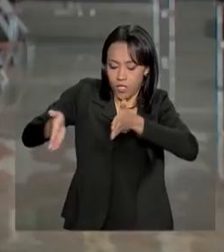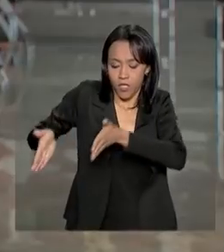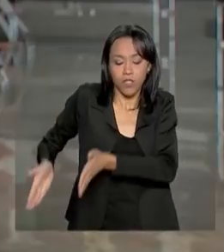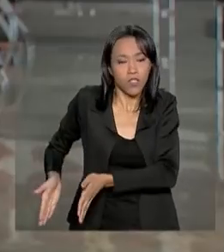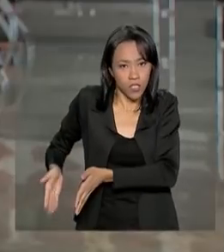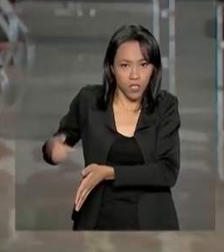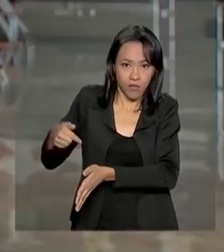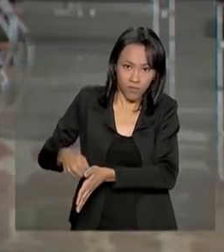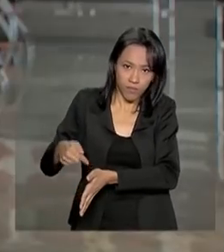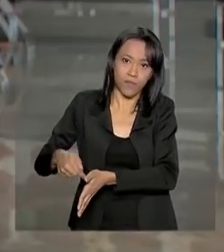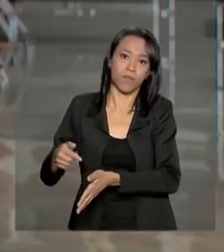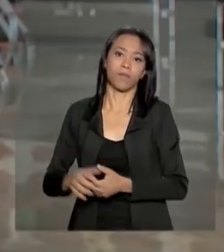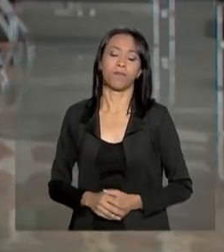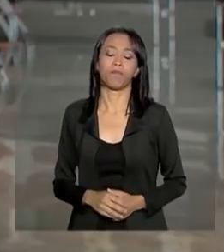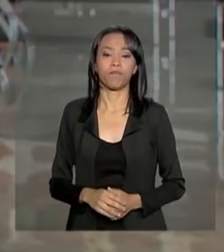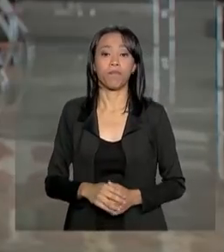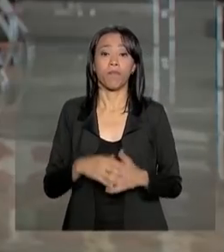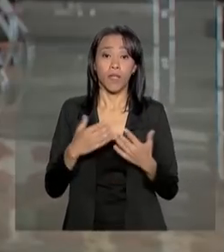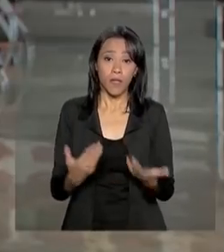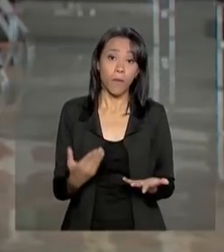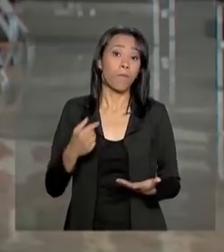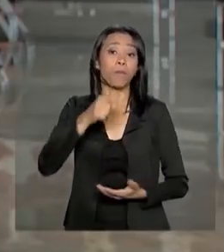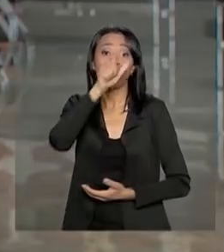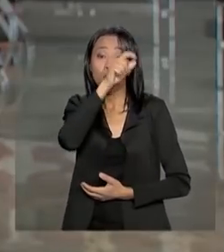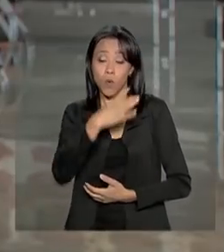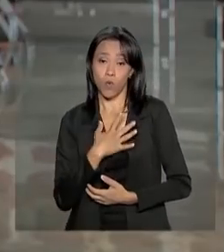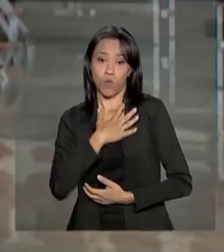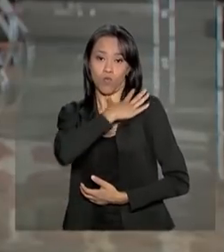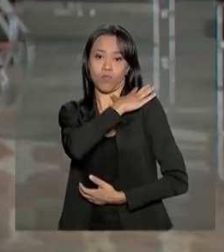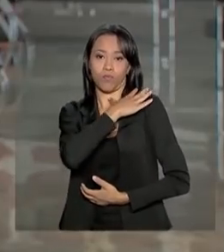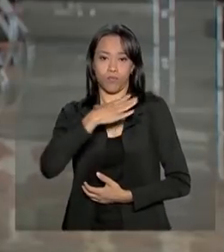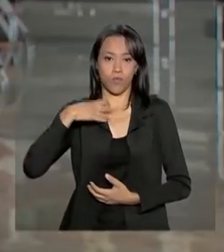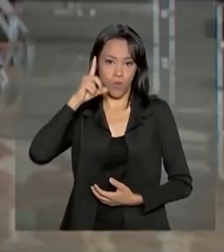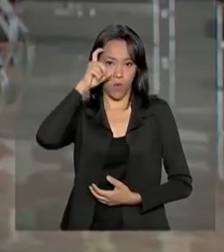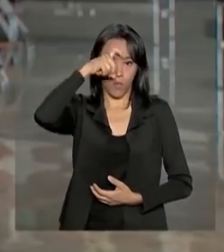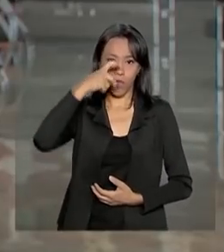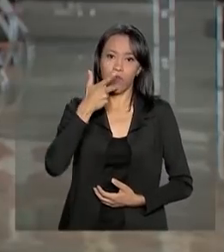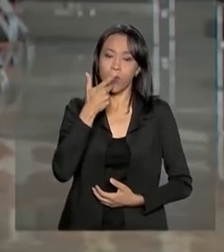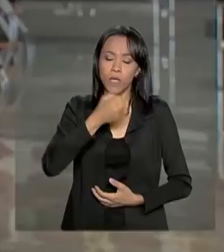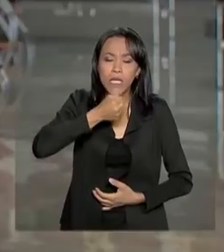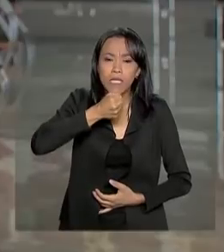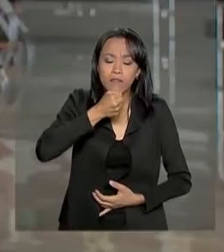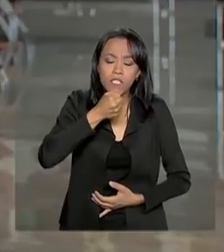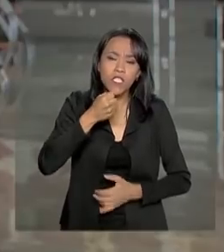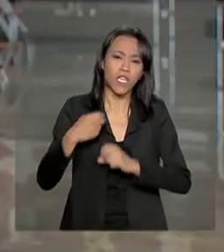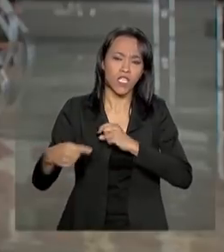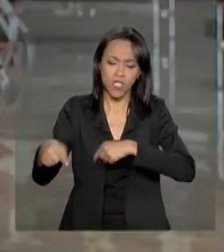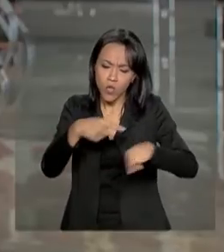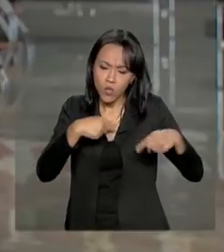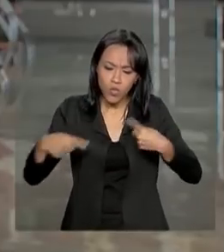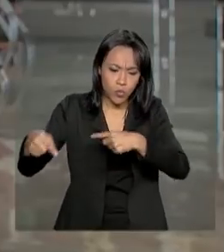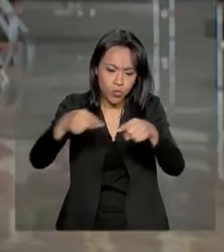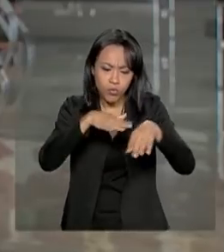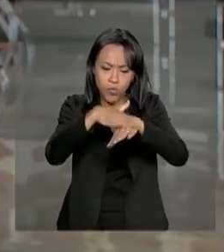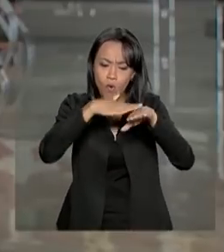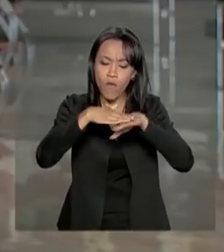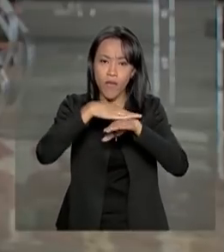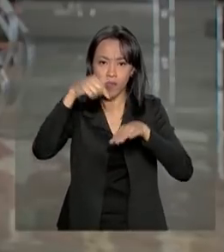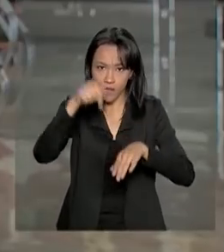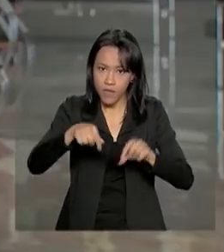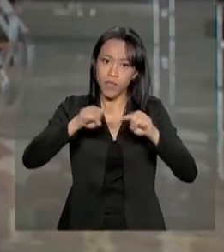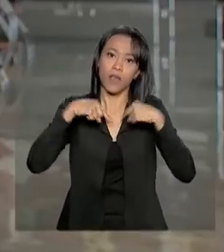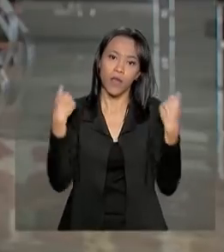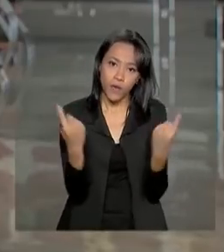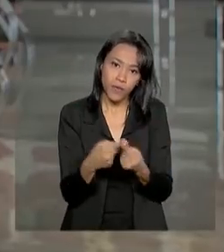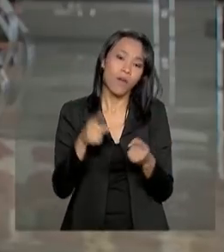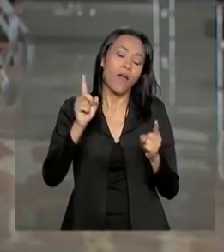sofreu um atentado na campanha. Hamilton Mourão disse ontem, em entrevista, que as discussões nessa reunião de hoje devem girar em